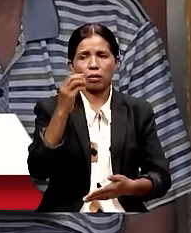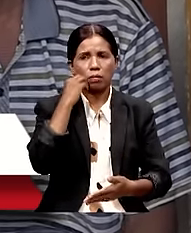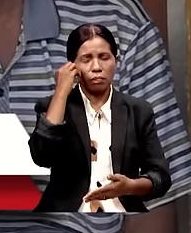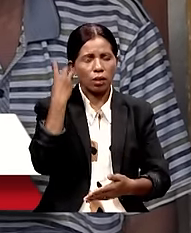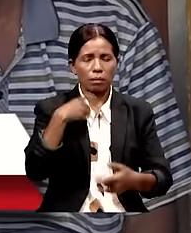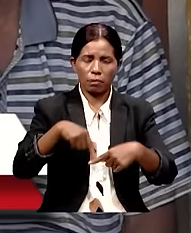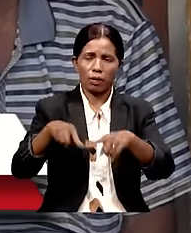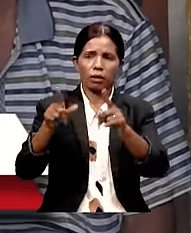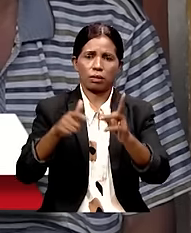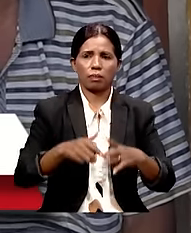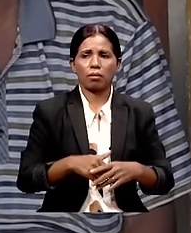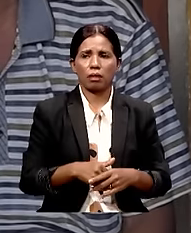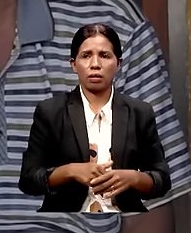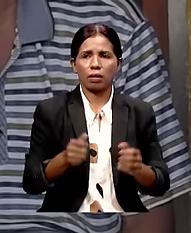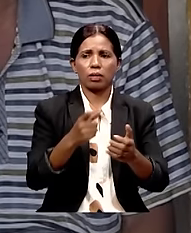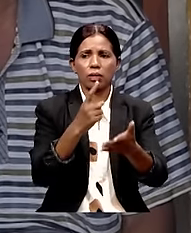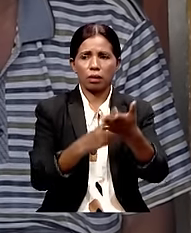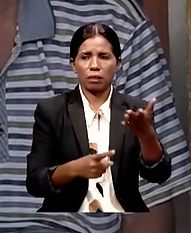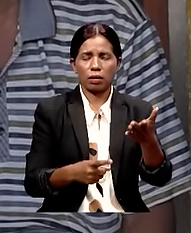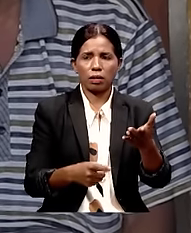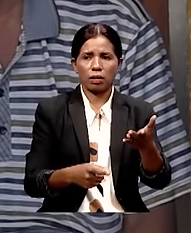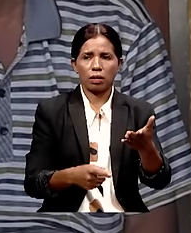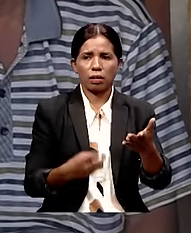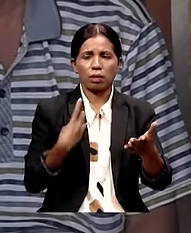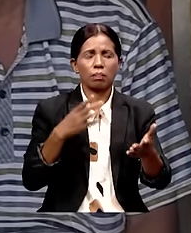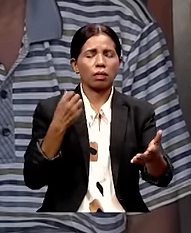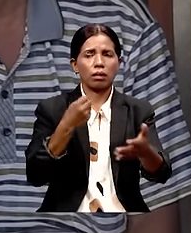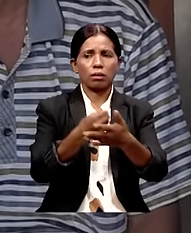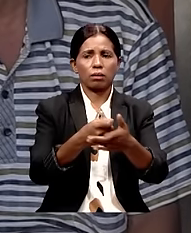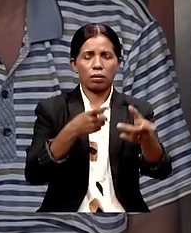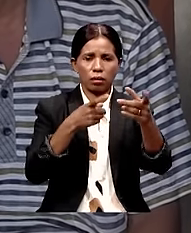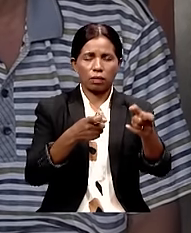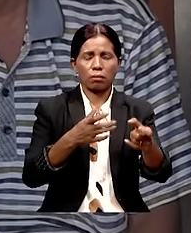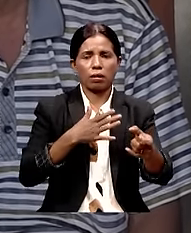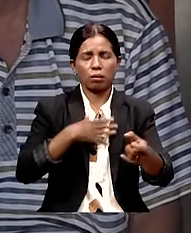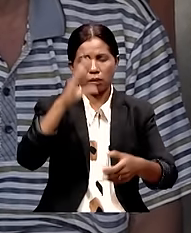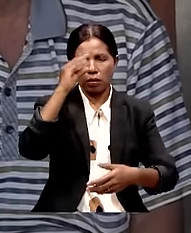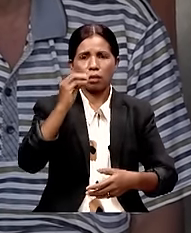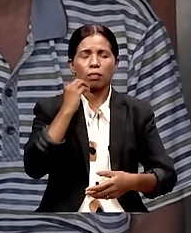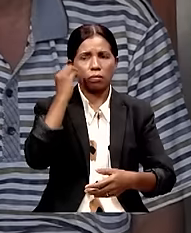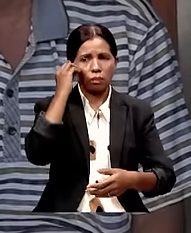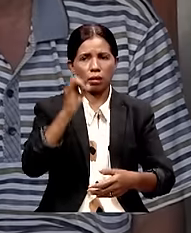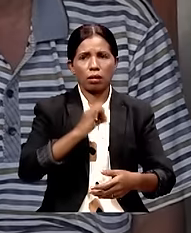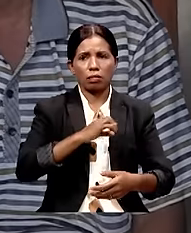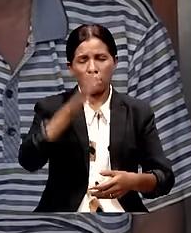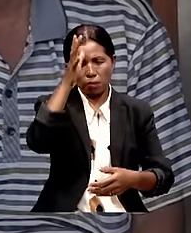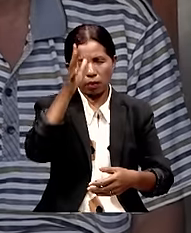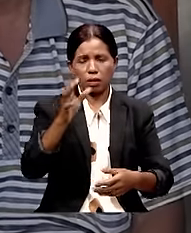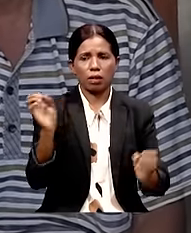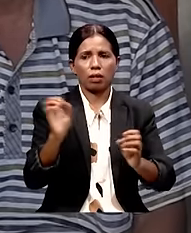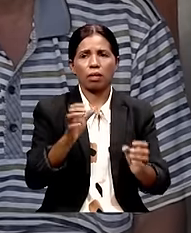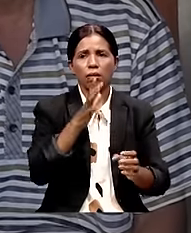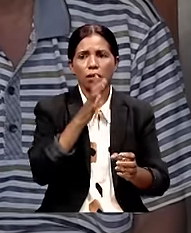saitia. Ora zang sere mag ni to mai tebe anu ramatan tiru gas ura tambang mularang. Ne ba hau ina amang rasik lasimu.